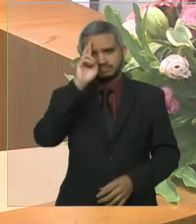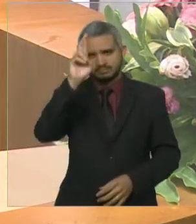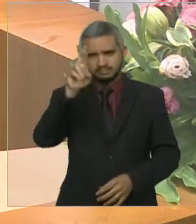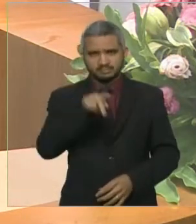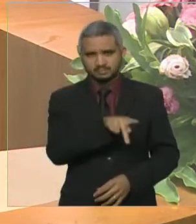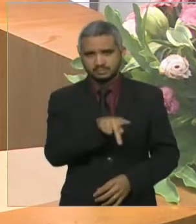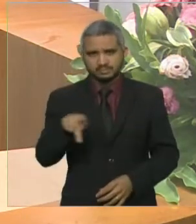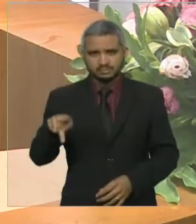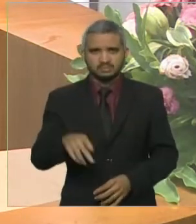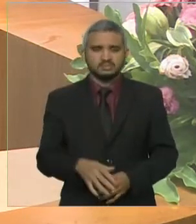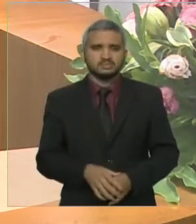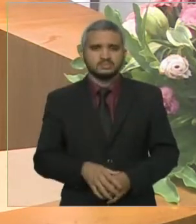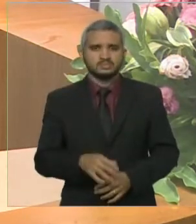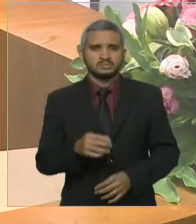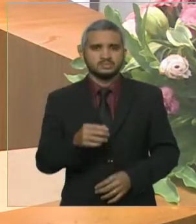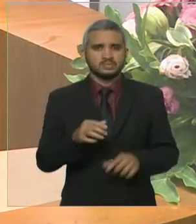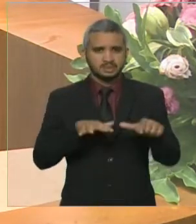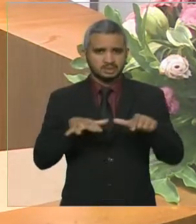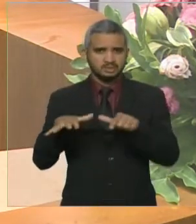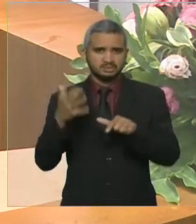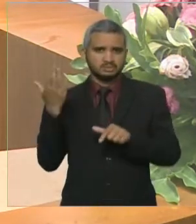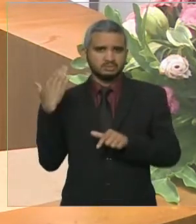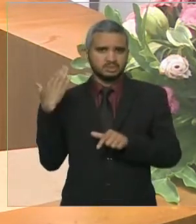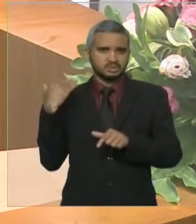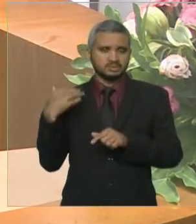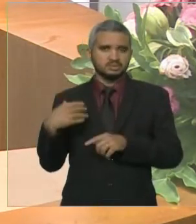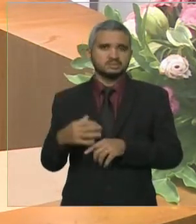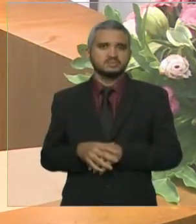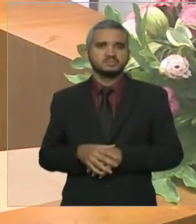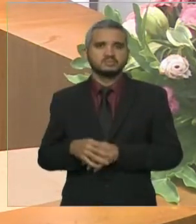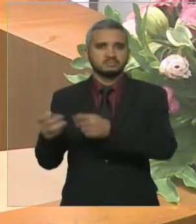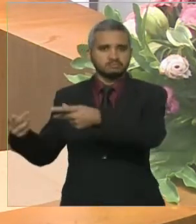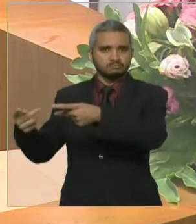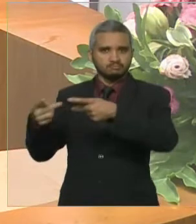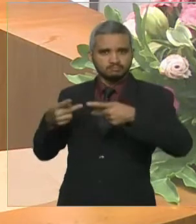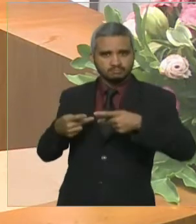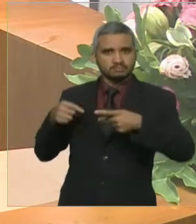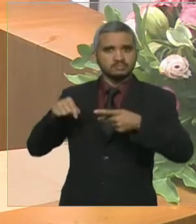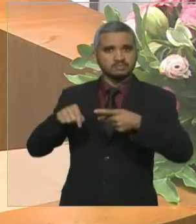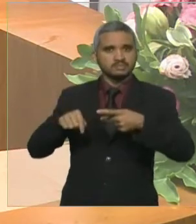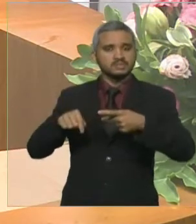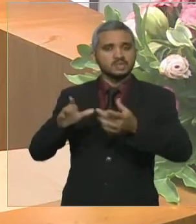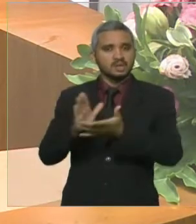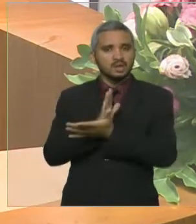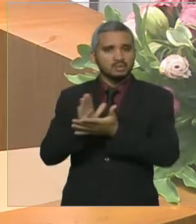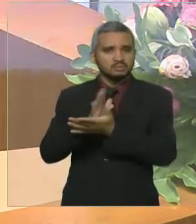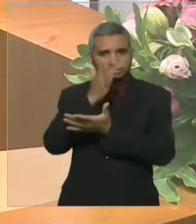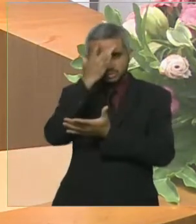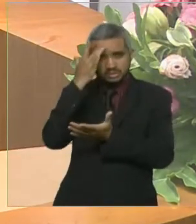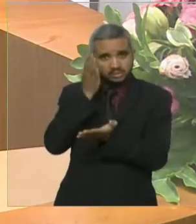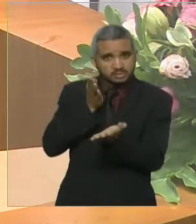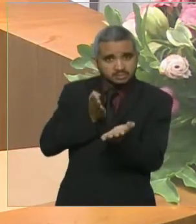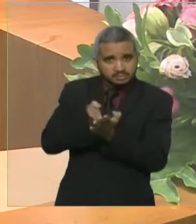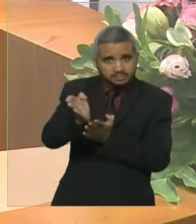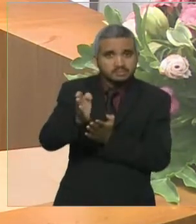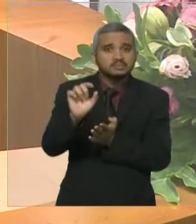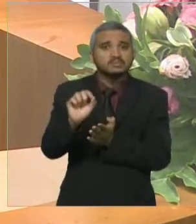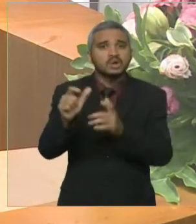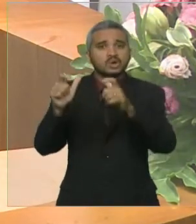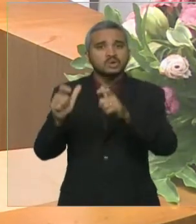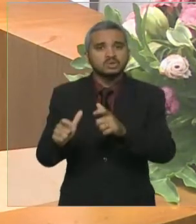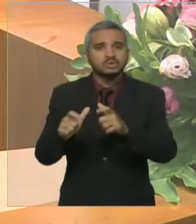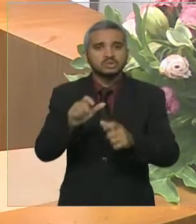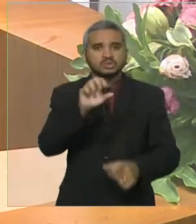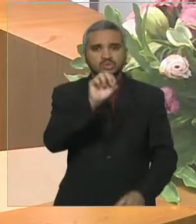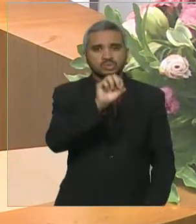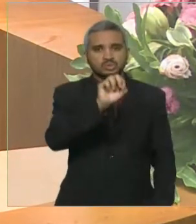nós recebemos na última semana uma visita de candidatos aprovados no último concurso em Olho d'Água das Cunhãs.